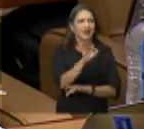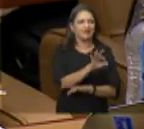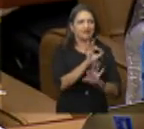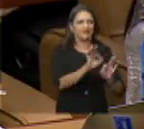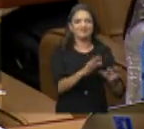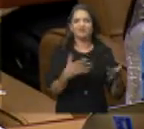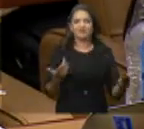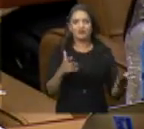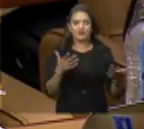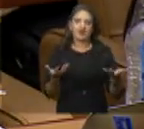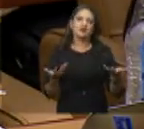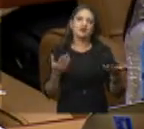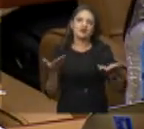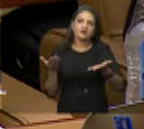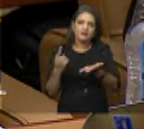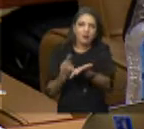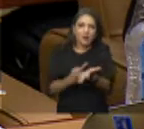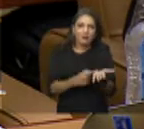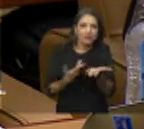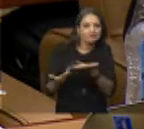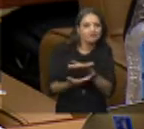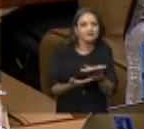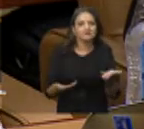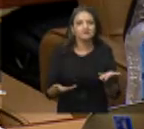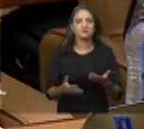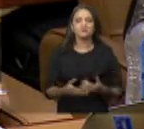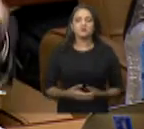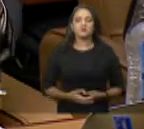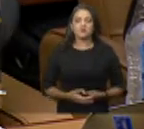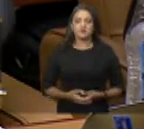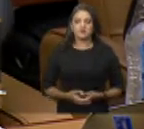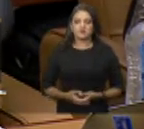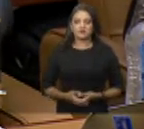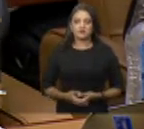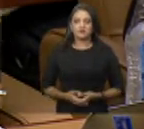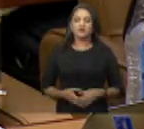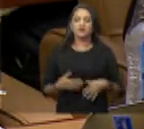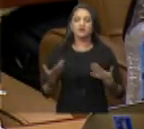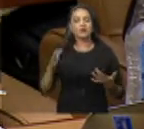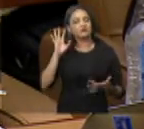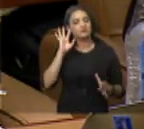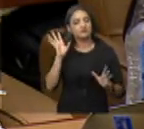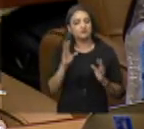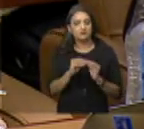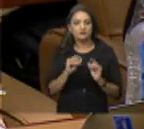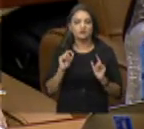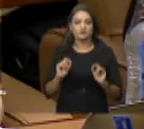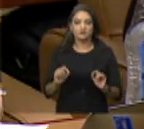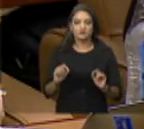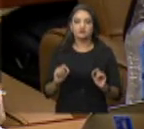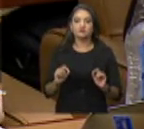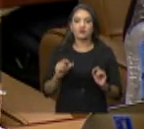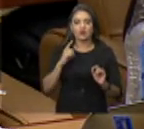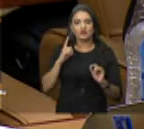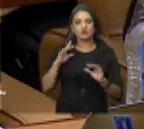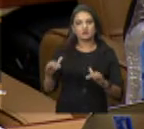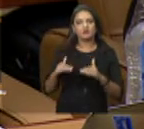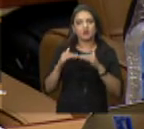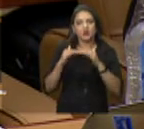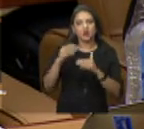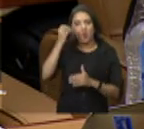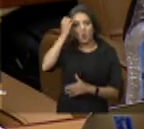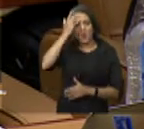portanto conclusões que na verdade não ditou da do eminente relator Ministro Luiz fux apenas